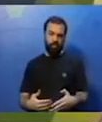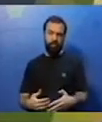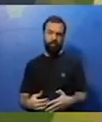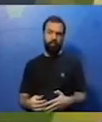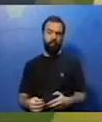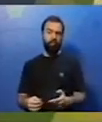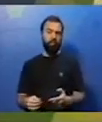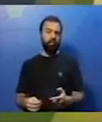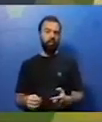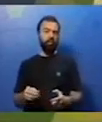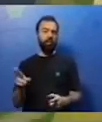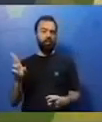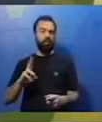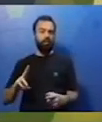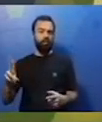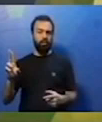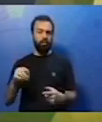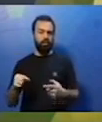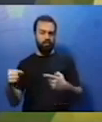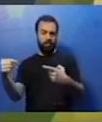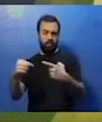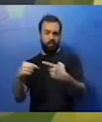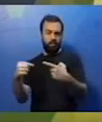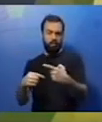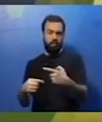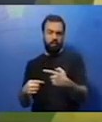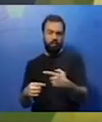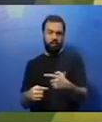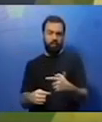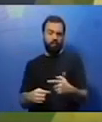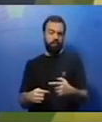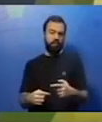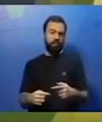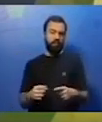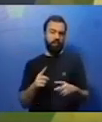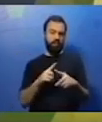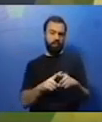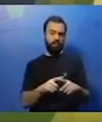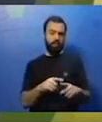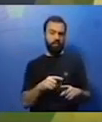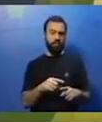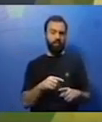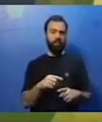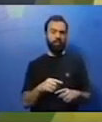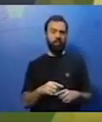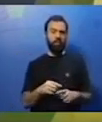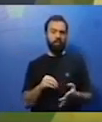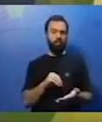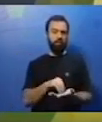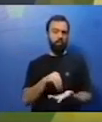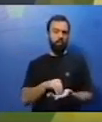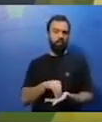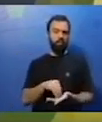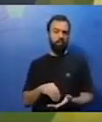faz a mesma operação para achar o valor que falta.